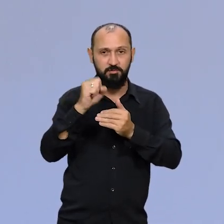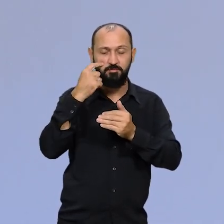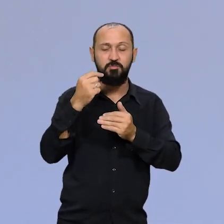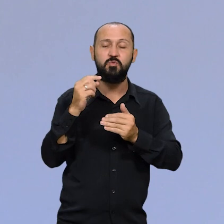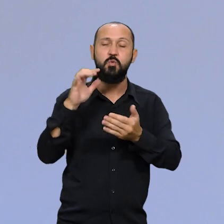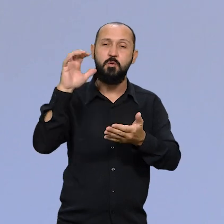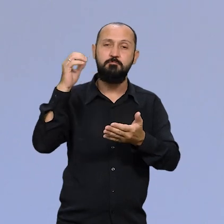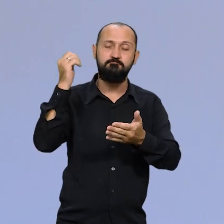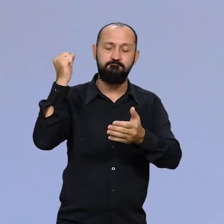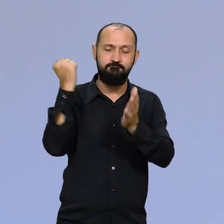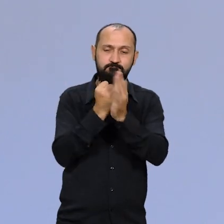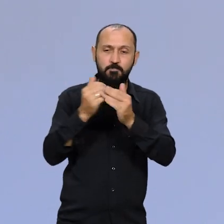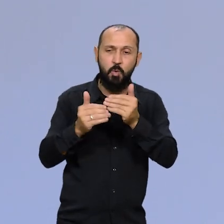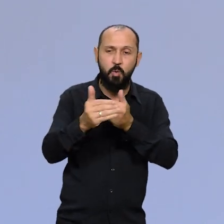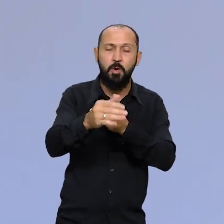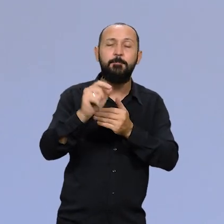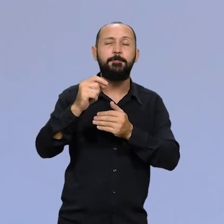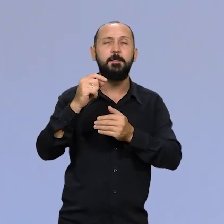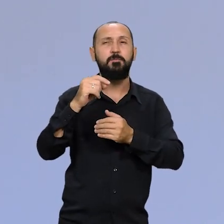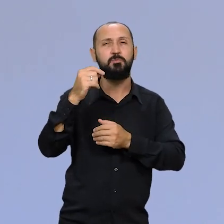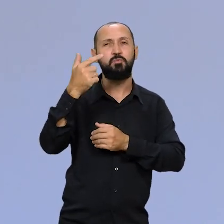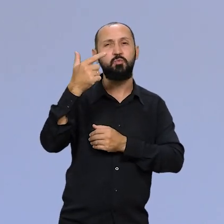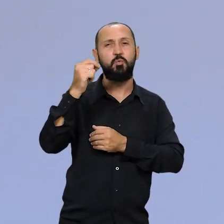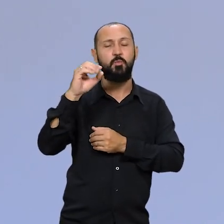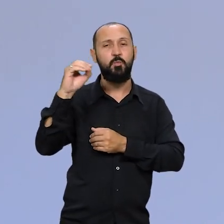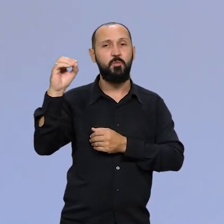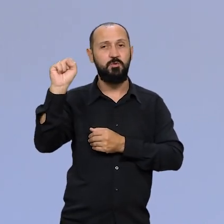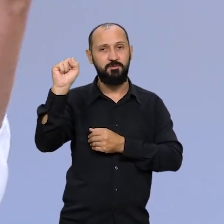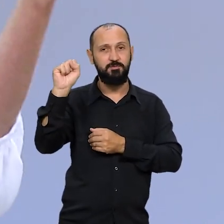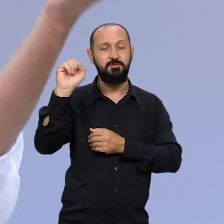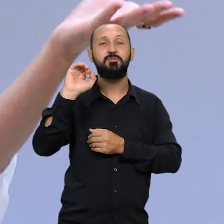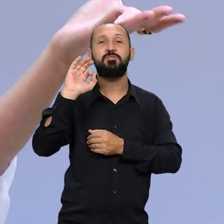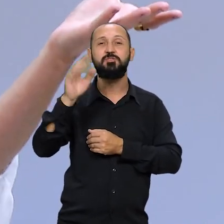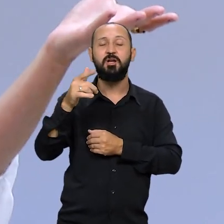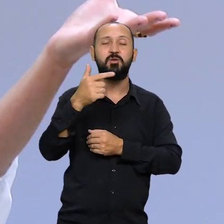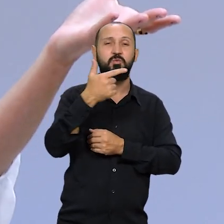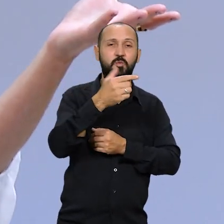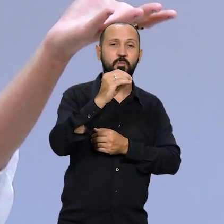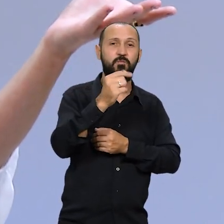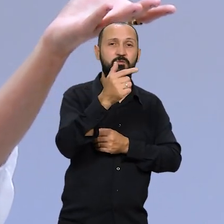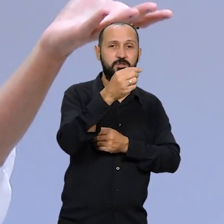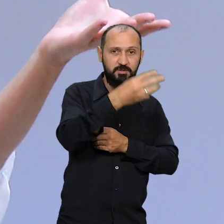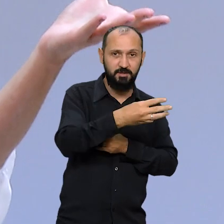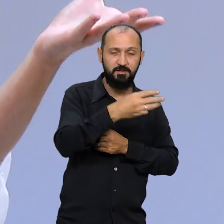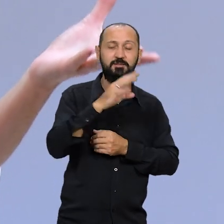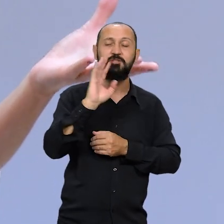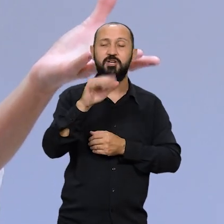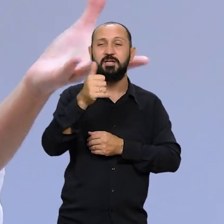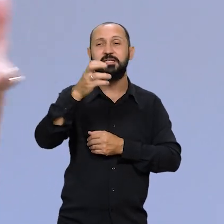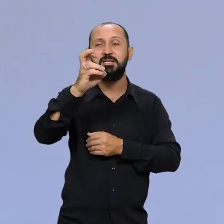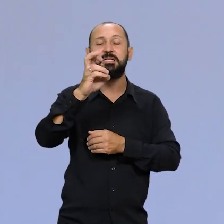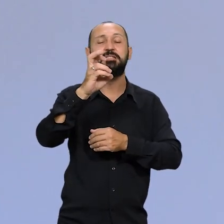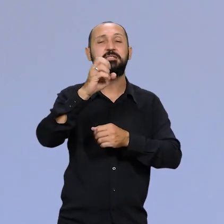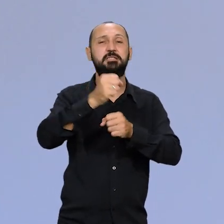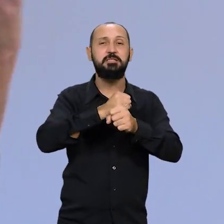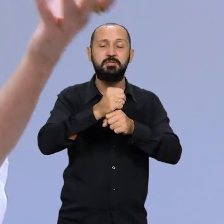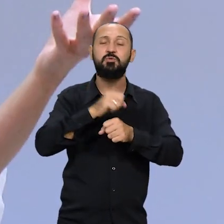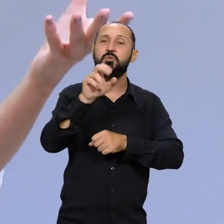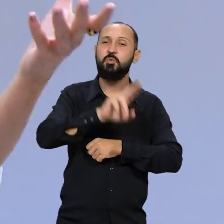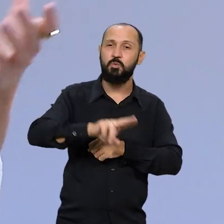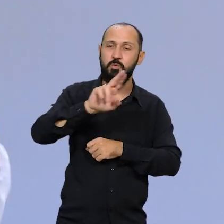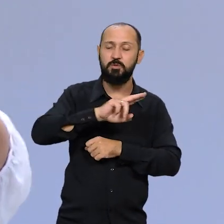passado, esse esbulho não é renitente. Não sendo renitente, não tem força de afastar o marco temporal. Foi uma interpretação trazida